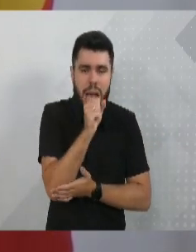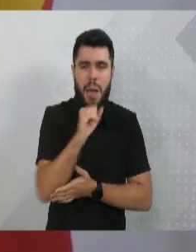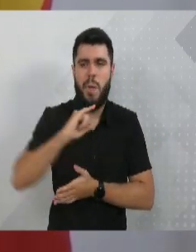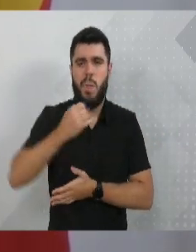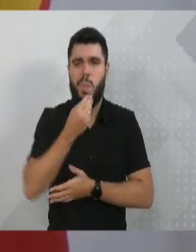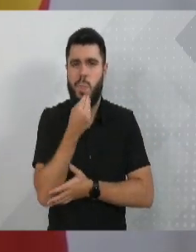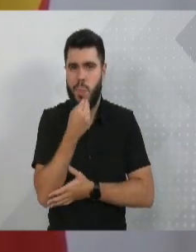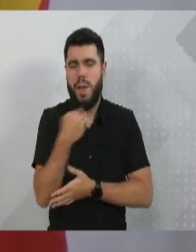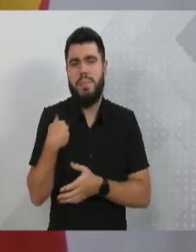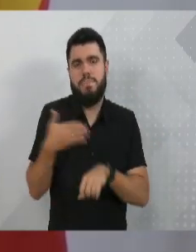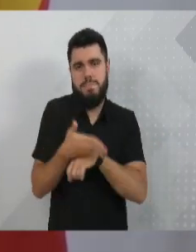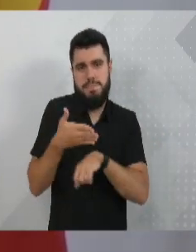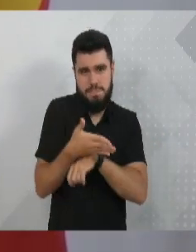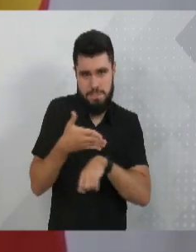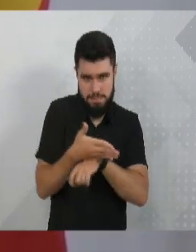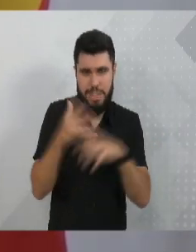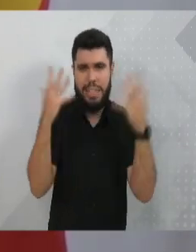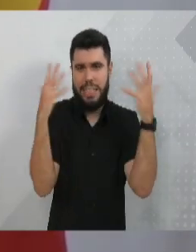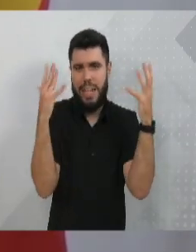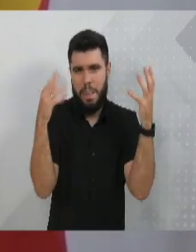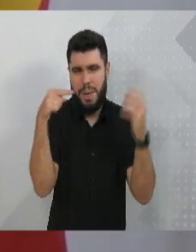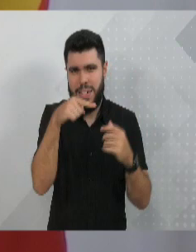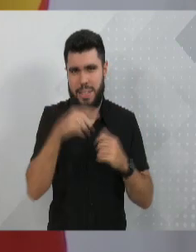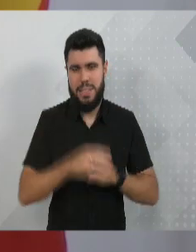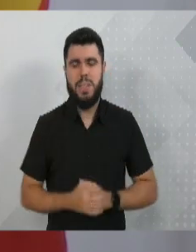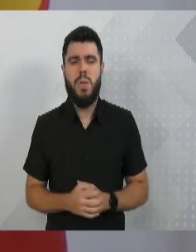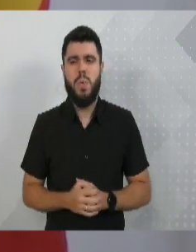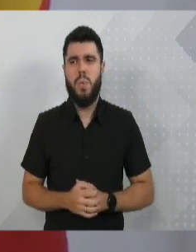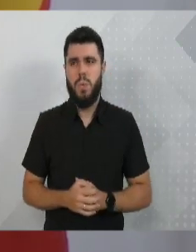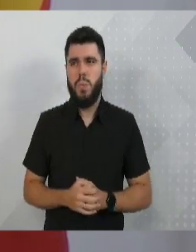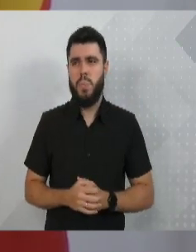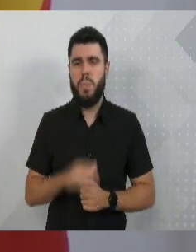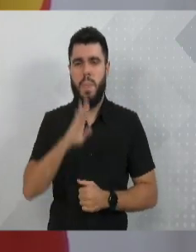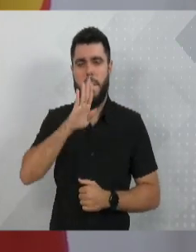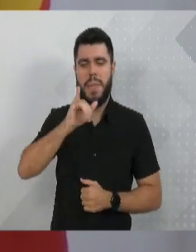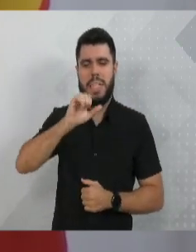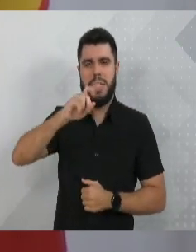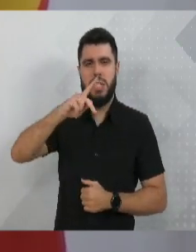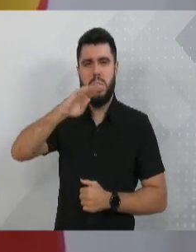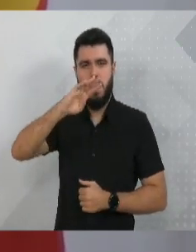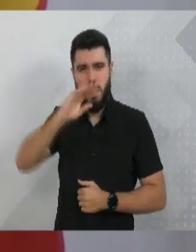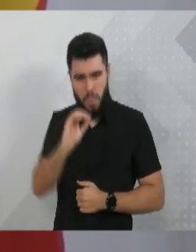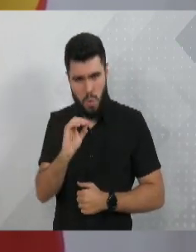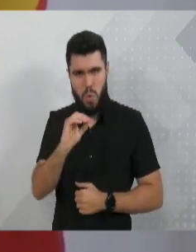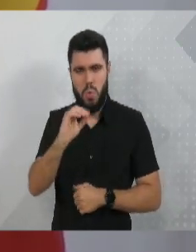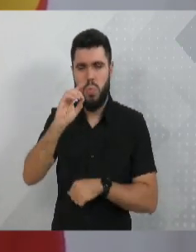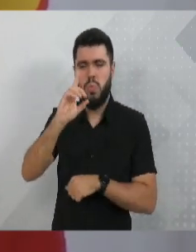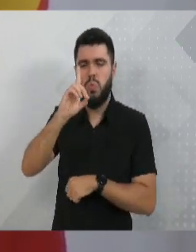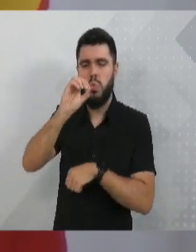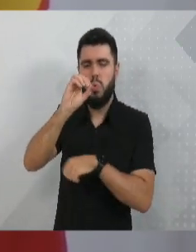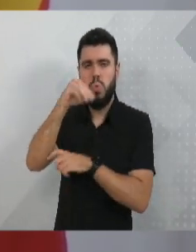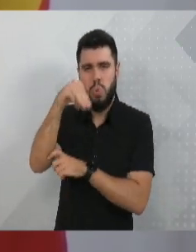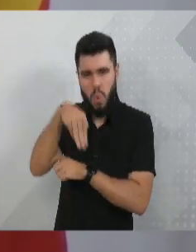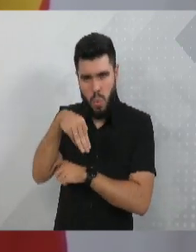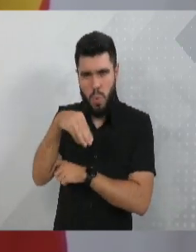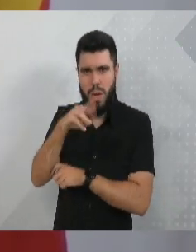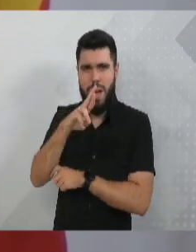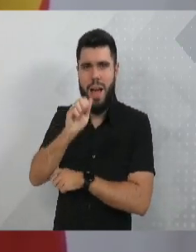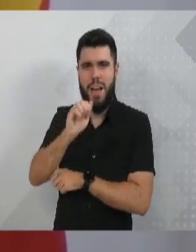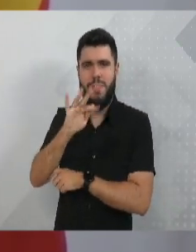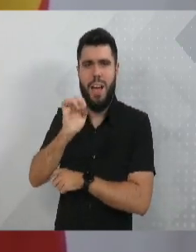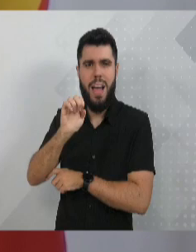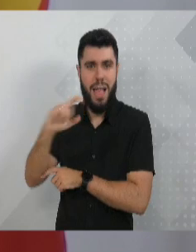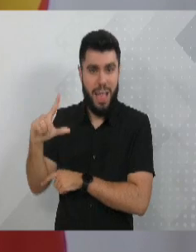de participar da celebração do nosso bispo Dom Rafael, onde ele comentava, né, sobre a situação